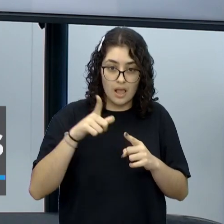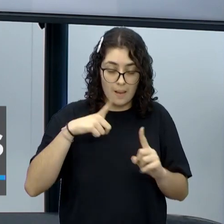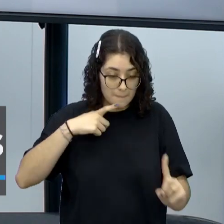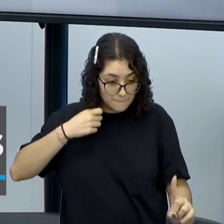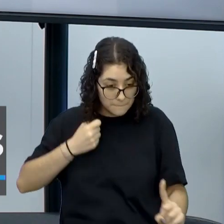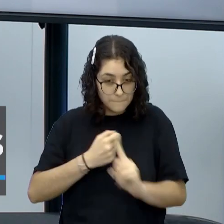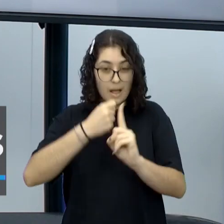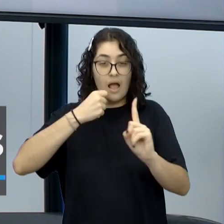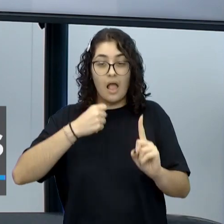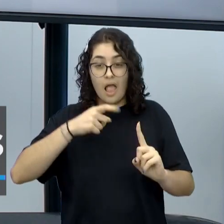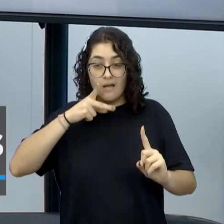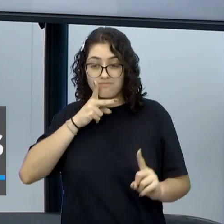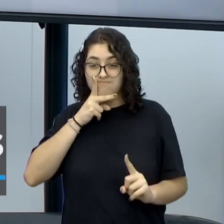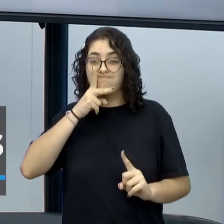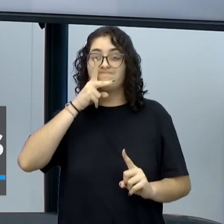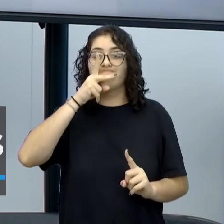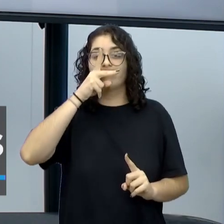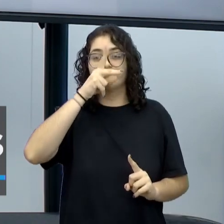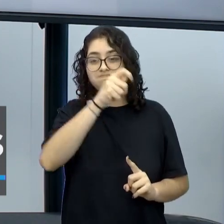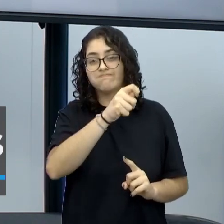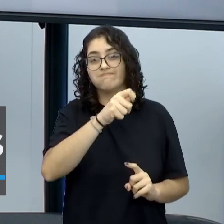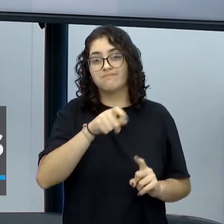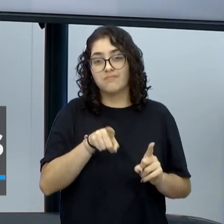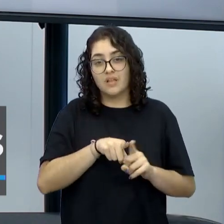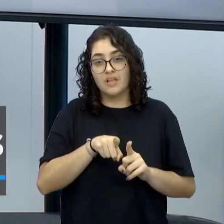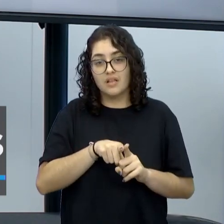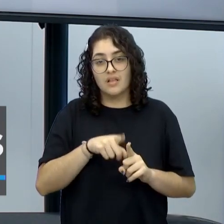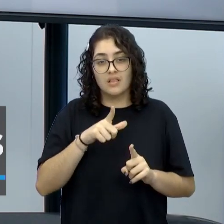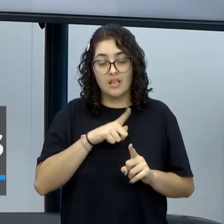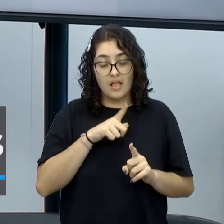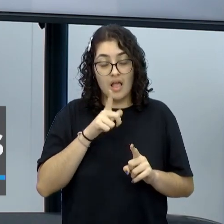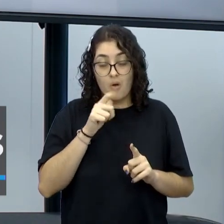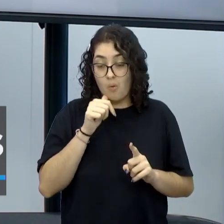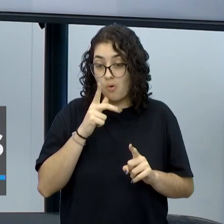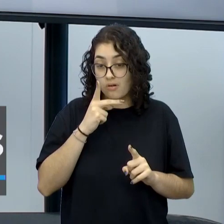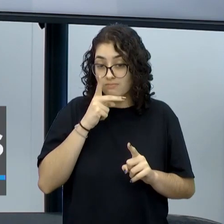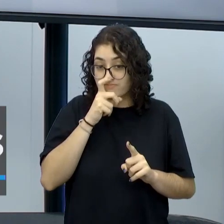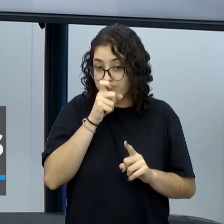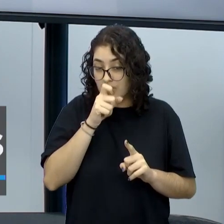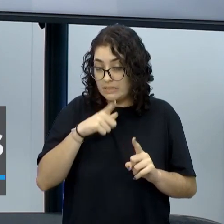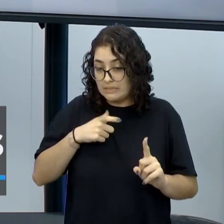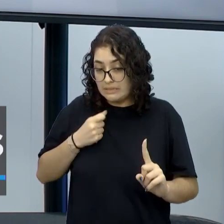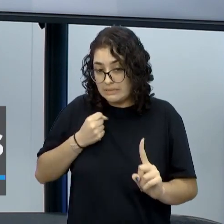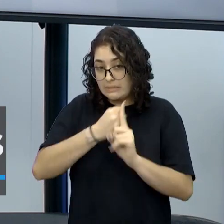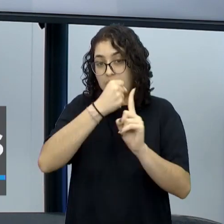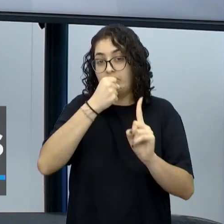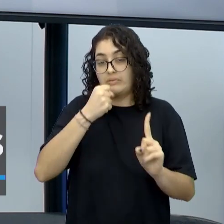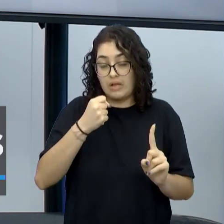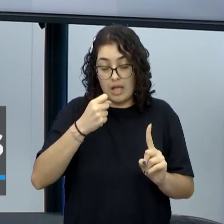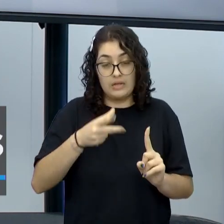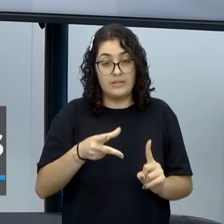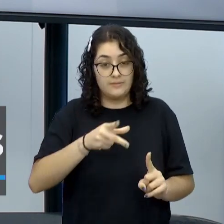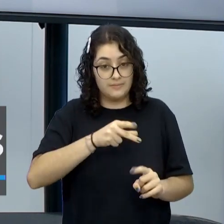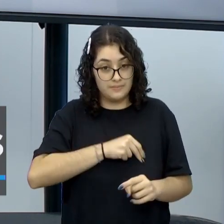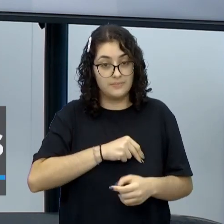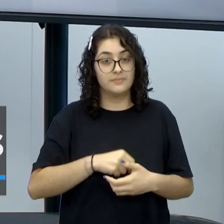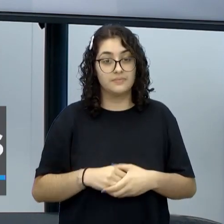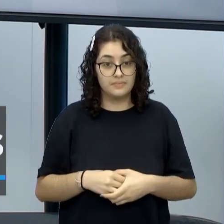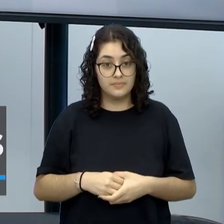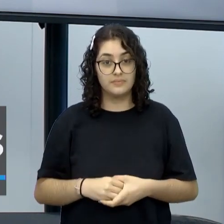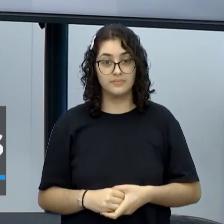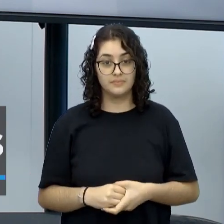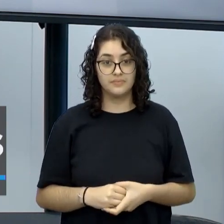é muito grande. Então, além disso, a gente ainda tem a força da água que está envolvida nesse processo. Mano, um mar